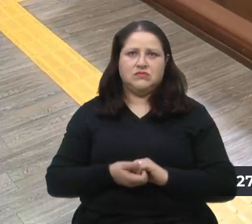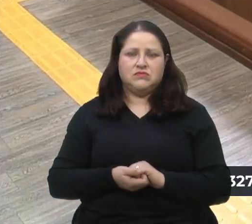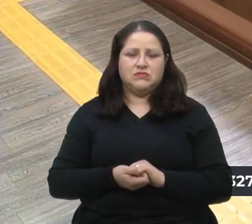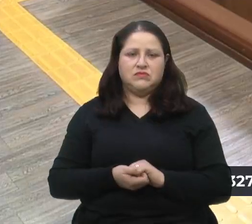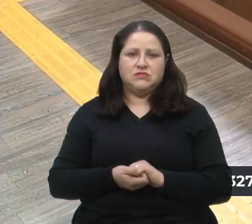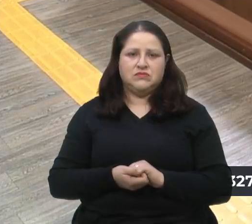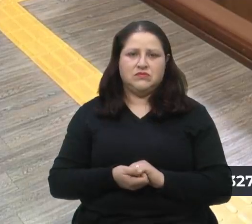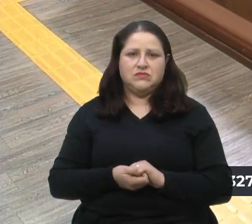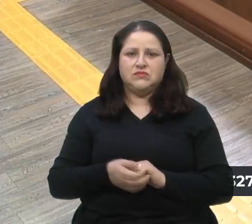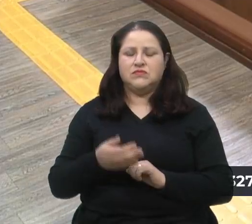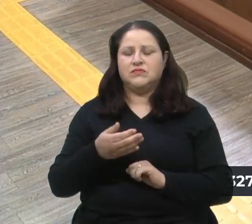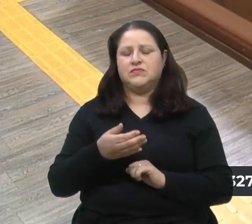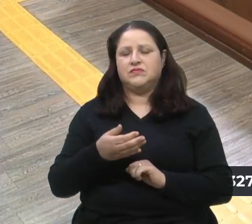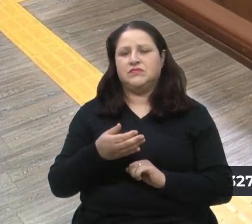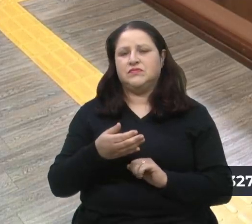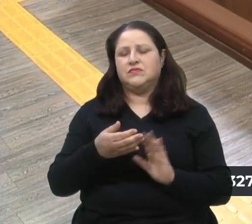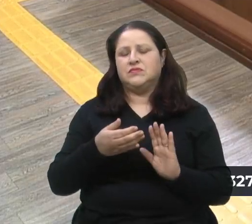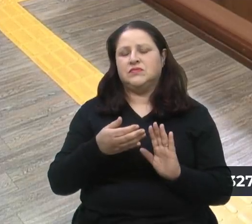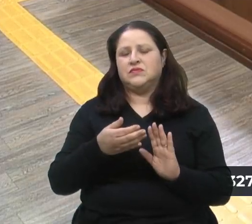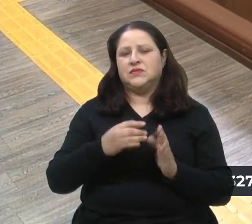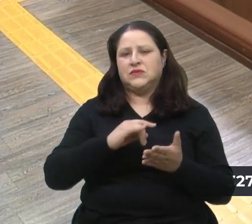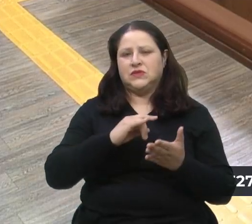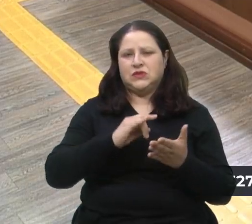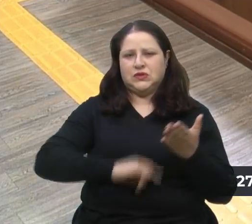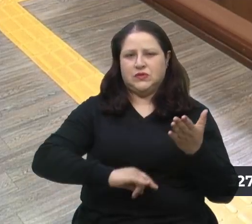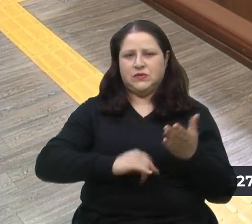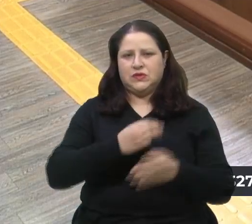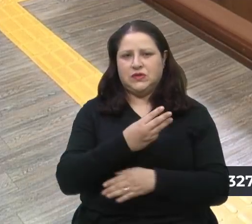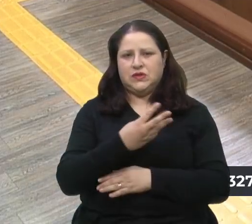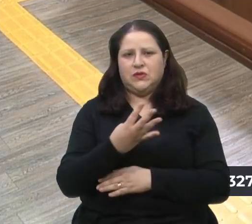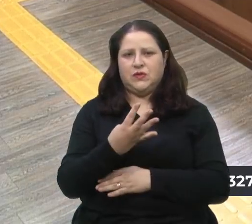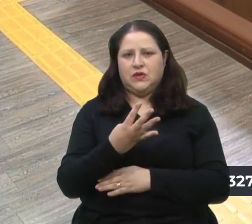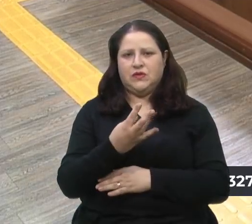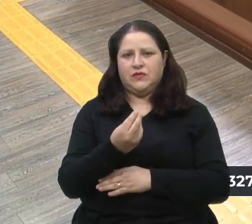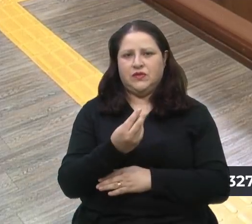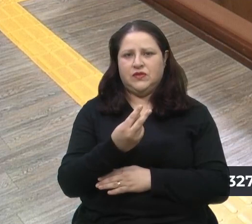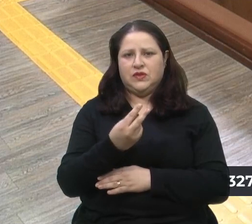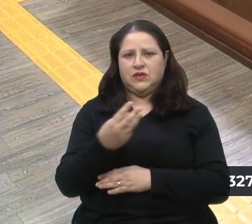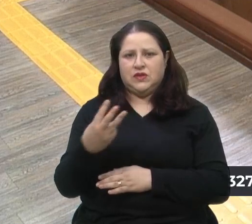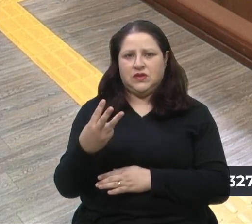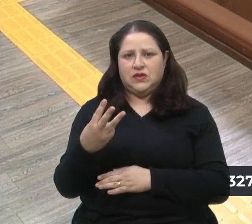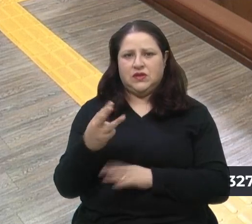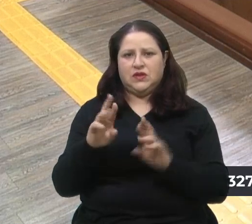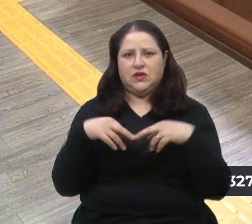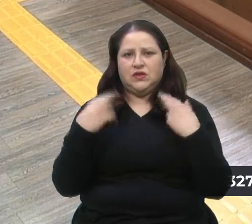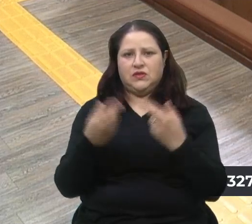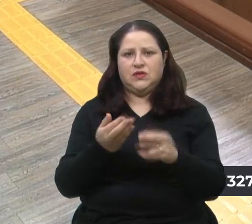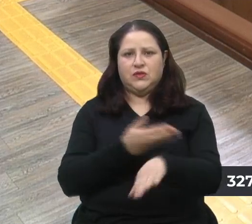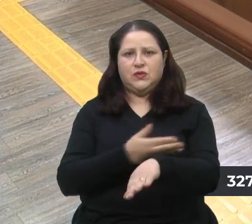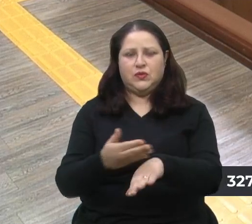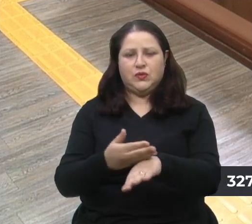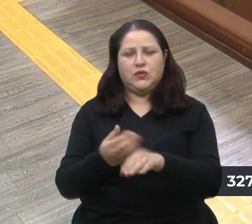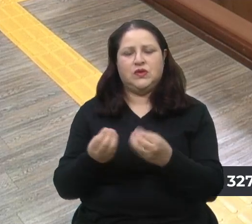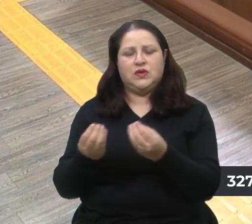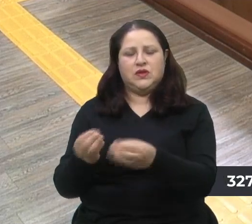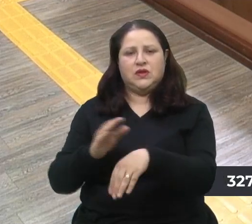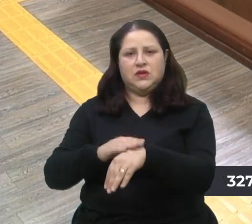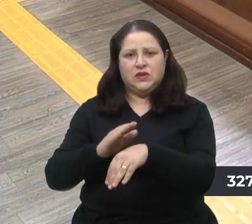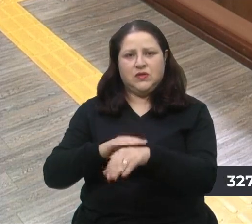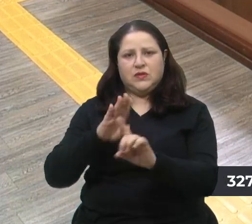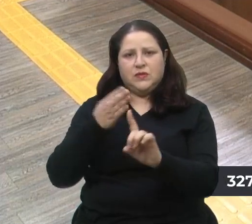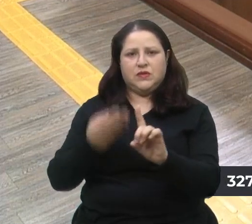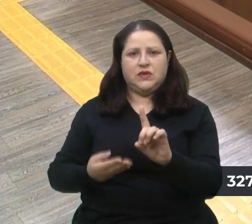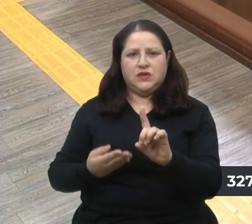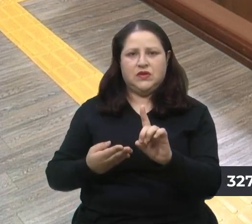De acordo com o requerimento número 34/2023, a sessão ordinária abre espaço para prestar homenagem